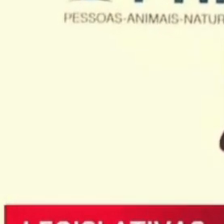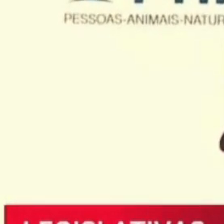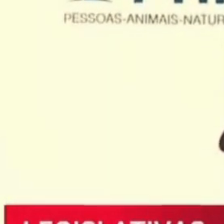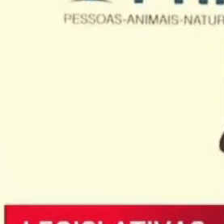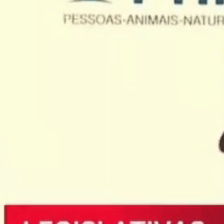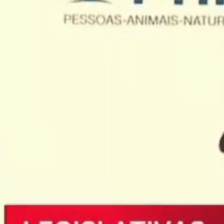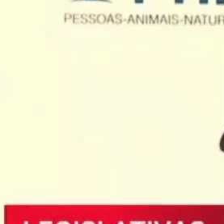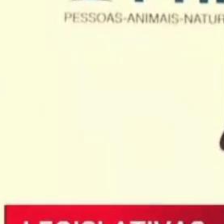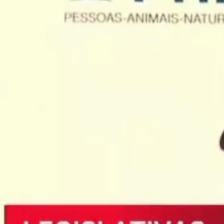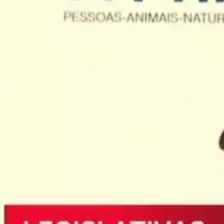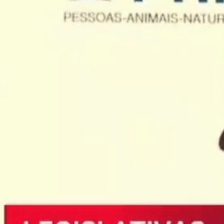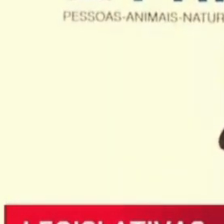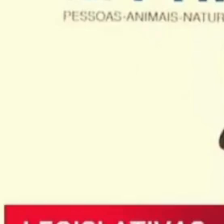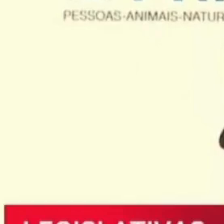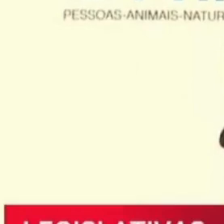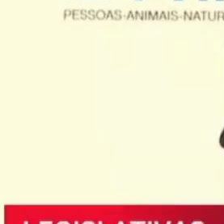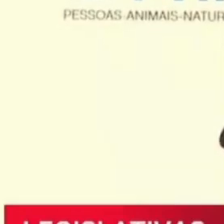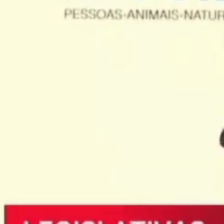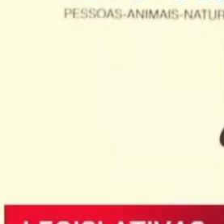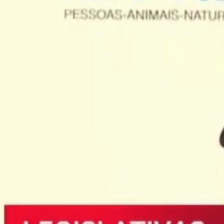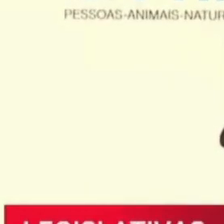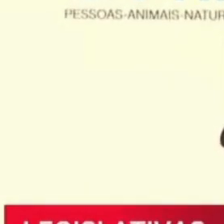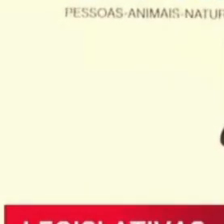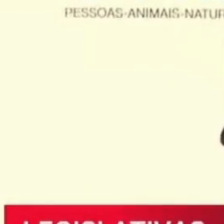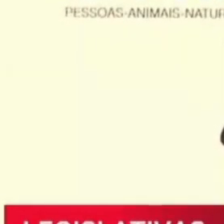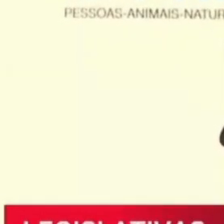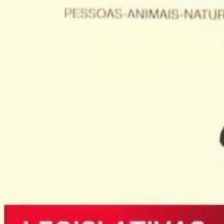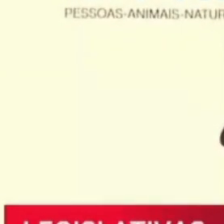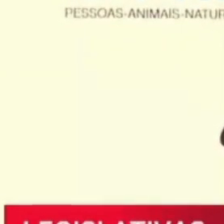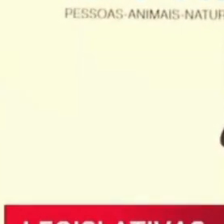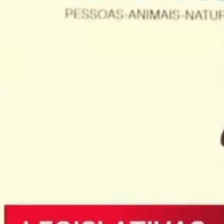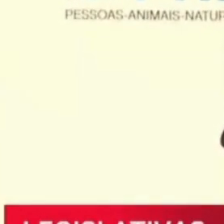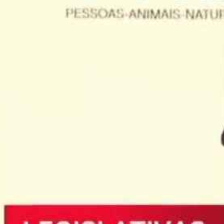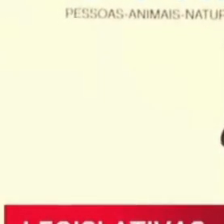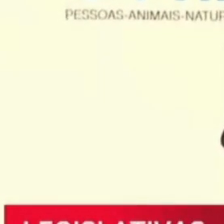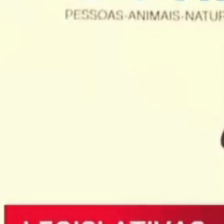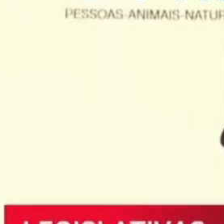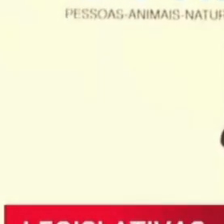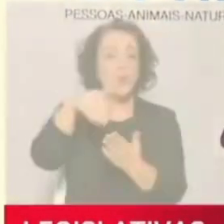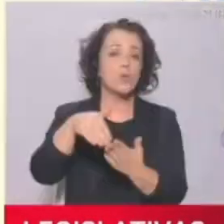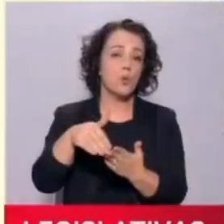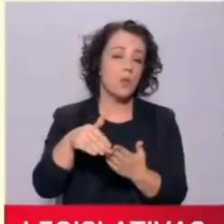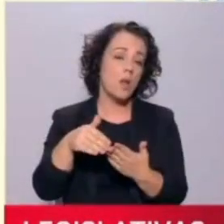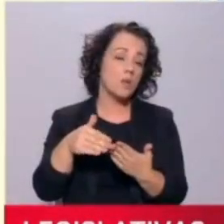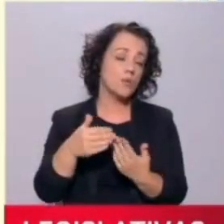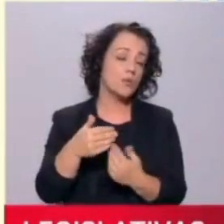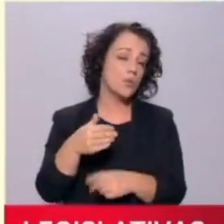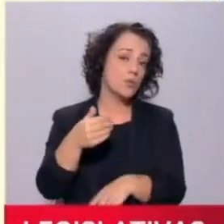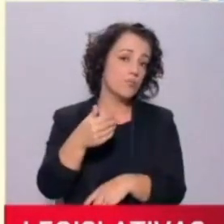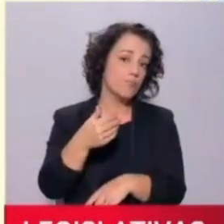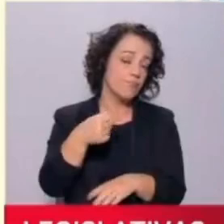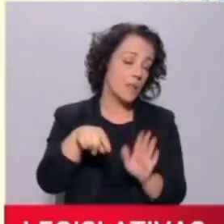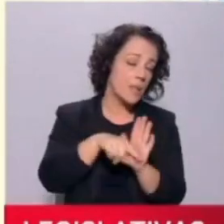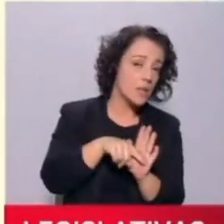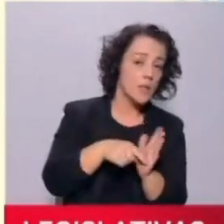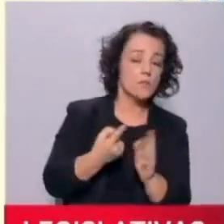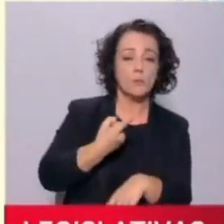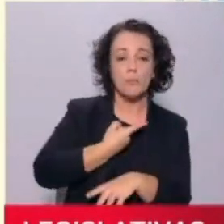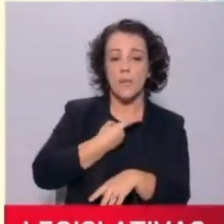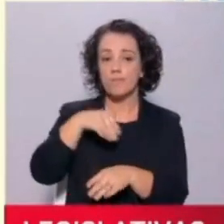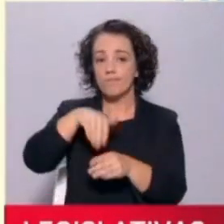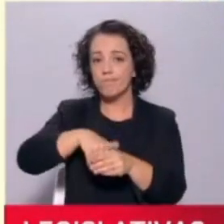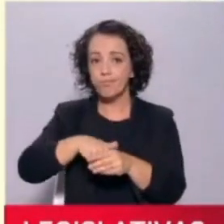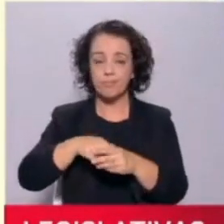todos aqueles que andaram na rua de forma empenhada é uma resultado que Assumimos e que a direção terá que fazer a sua reflexão interna em relação aquilo que é